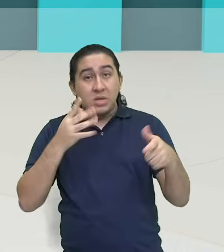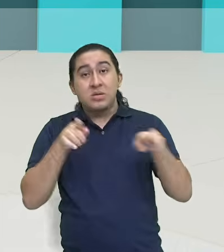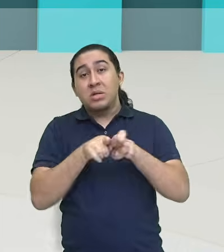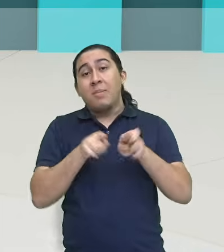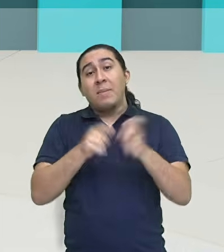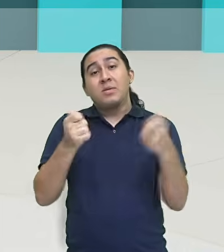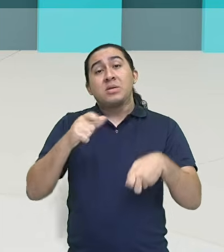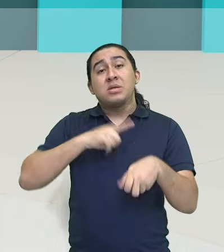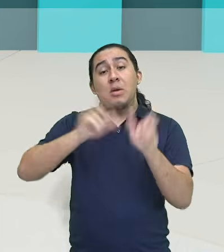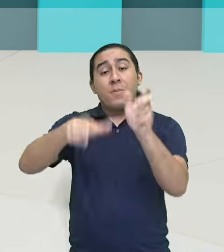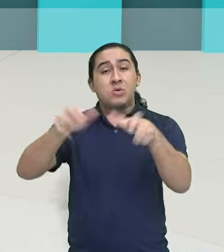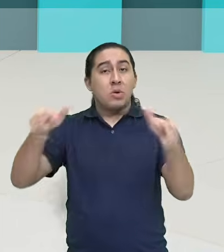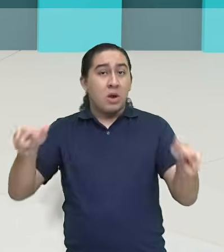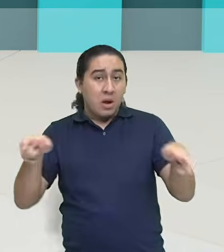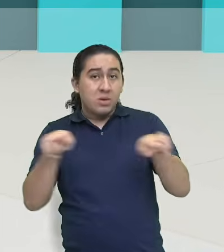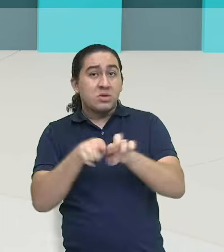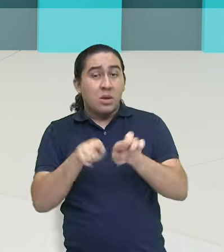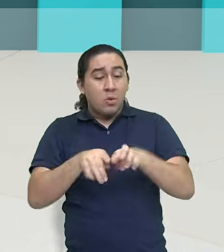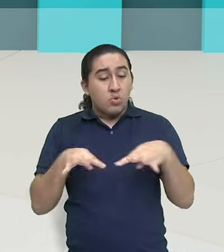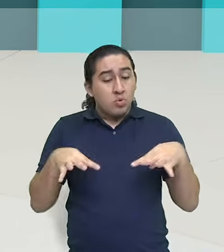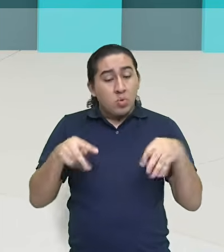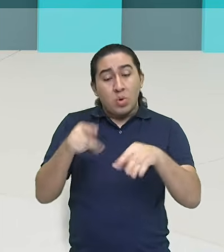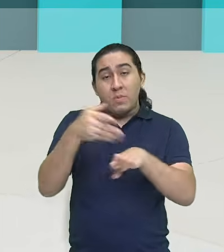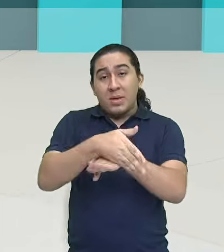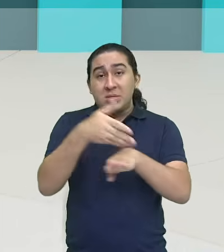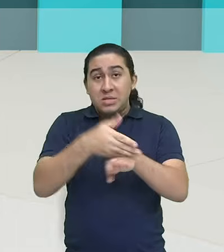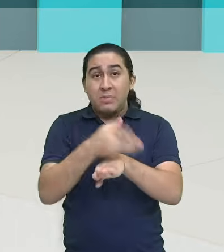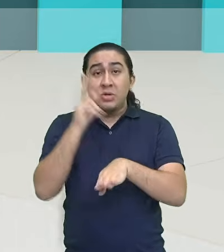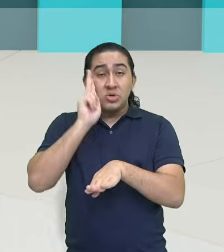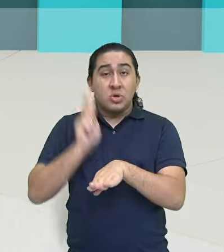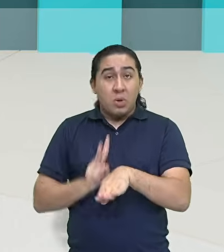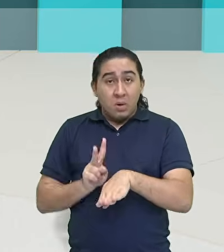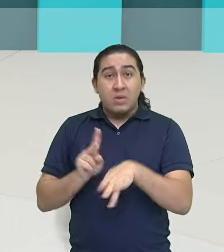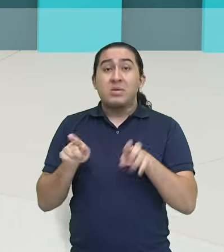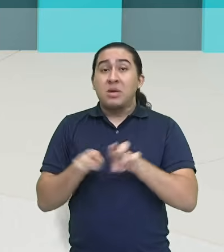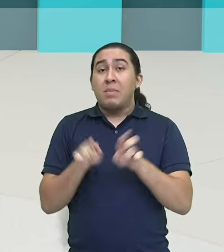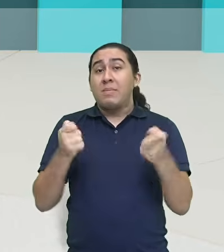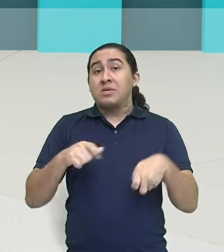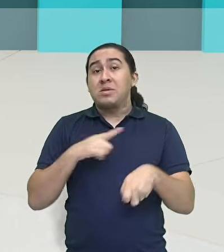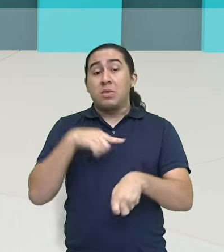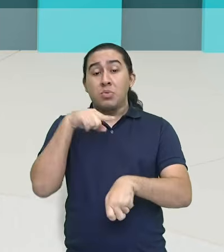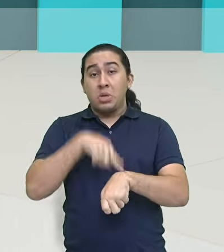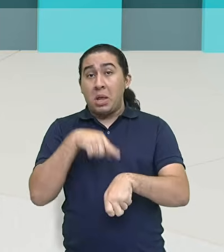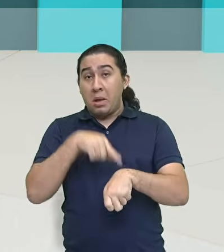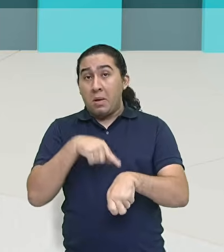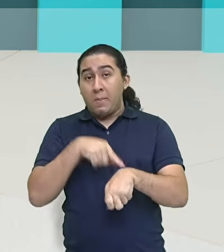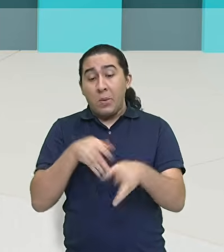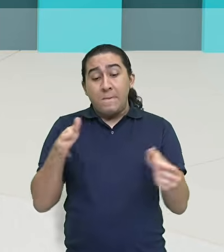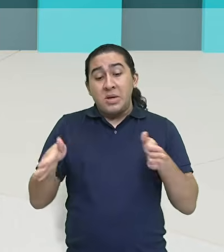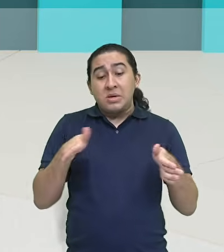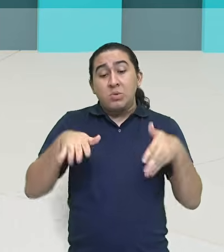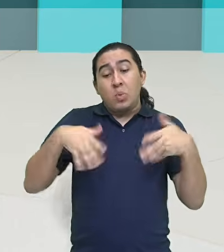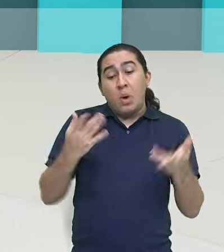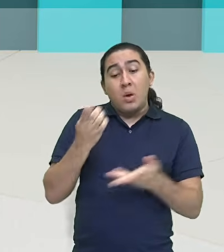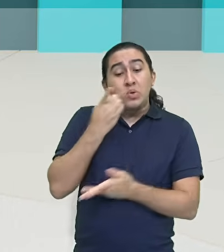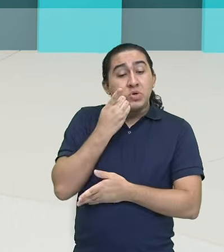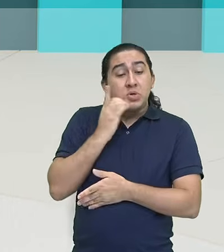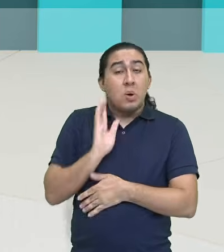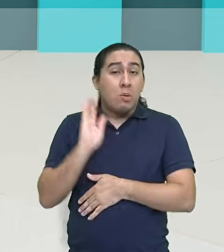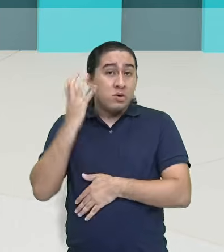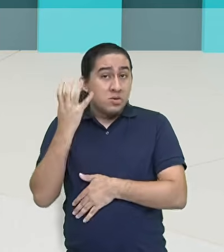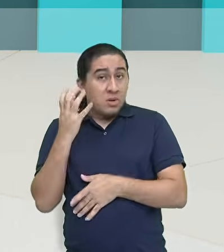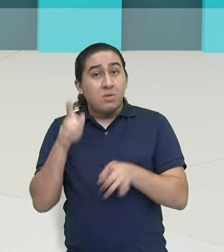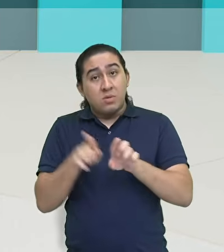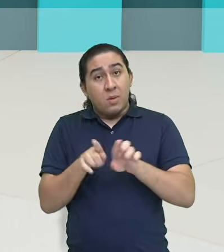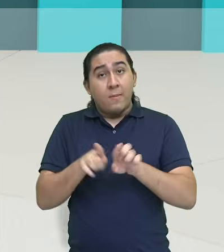ter os personagens, as pessoas que participaram da história, precisa ter um tempo, quando aconteceu, não é?